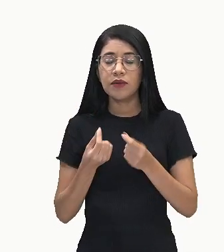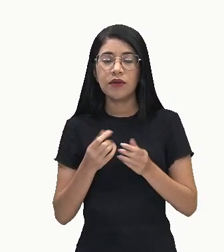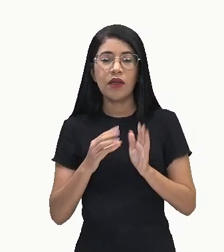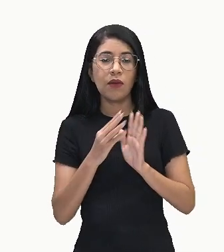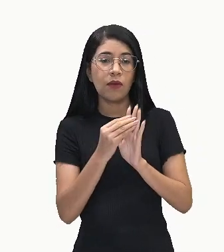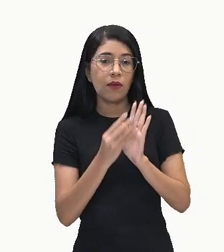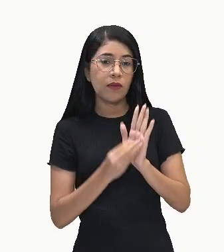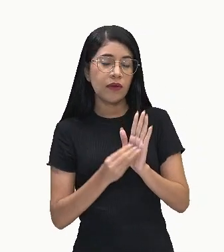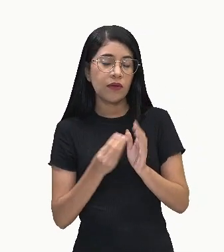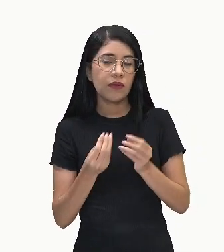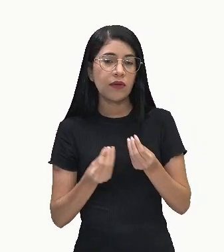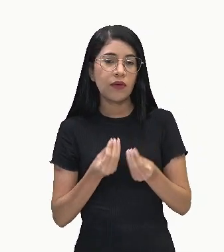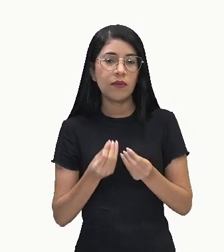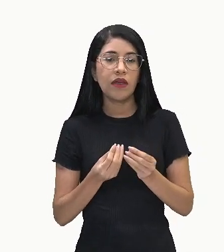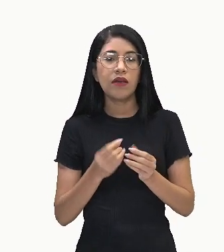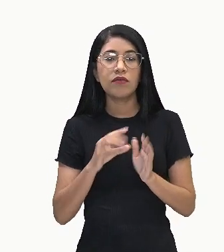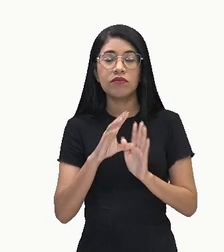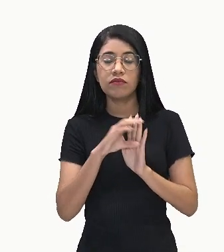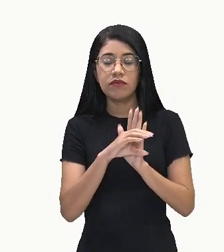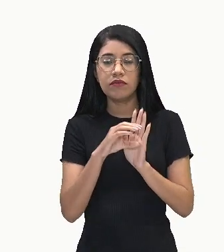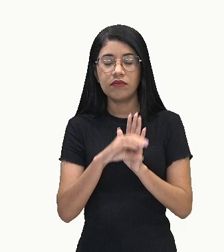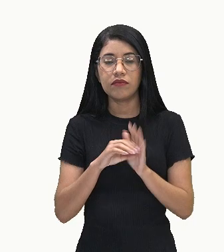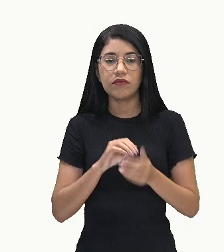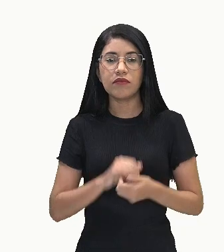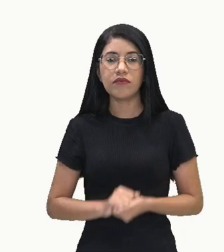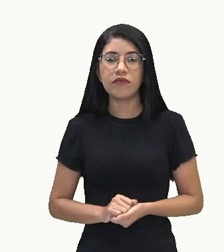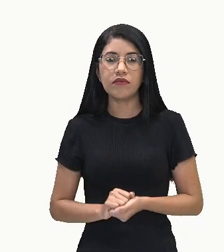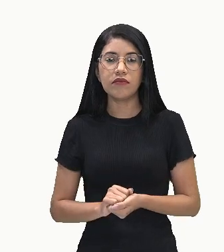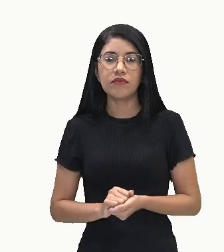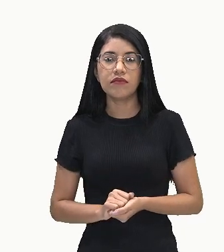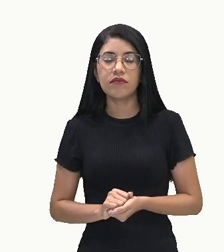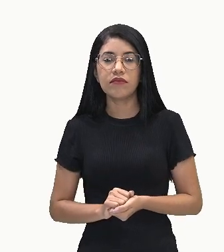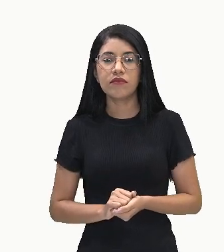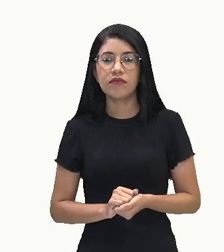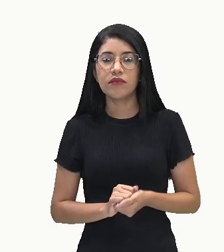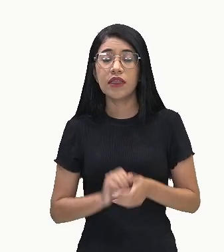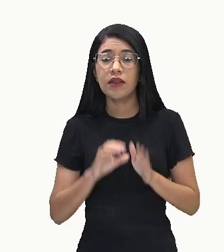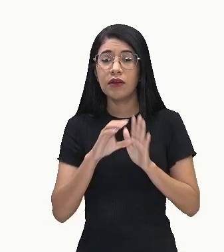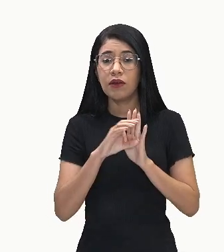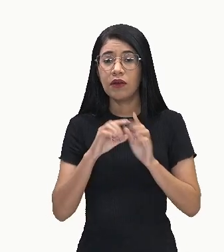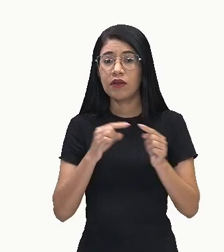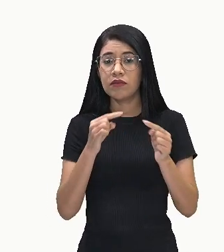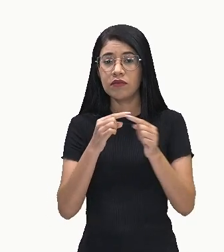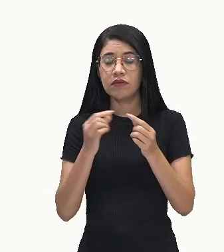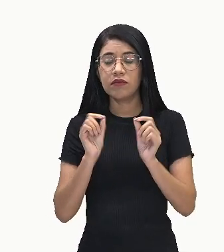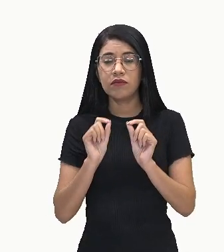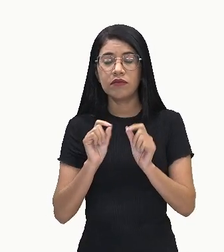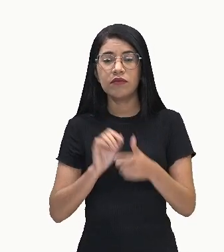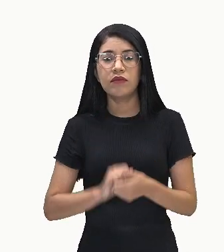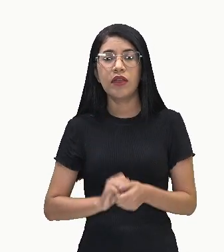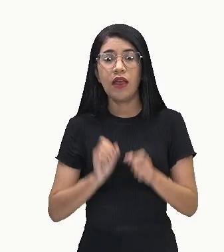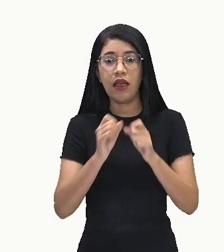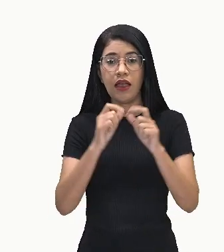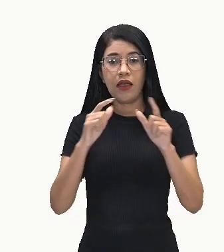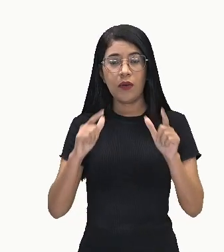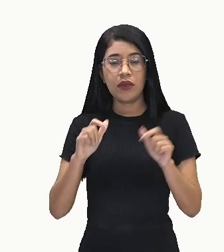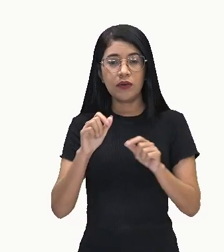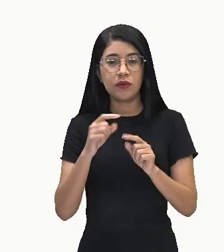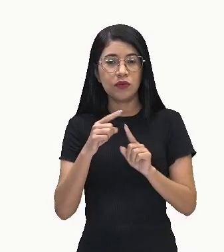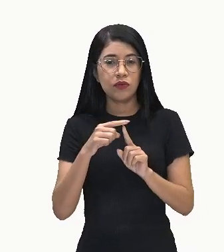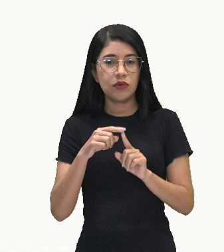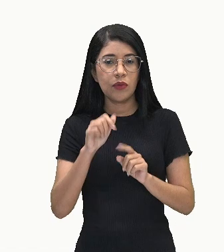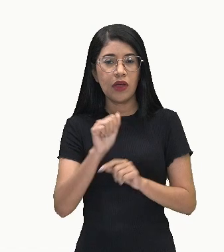conteúdo. Então, a definição diz o seguinte: as equações do tipo ax²